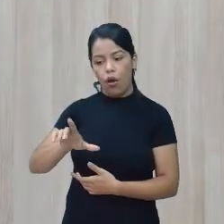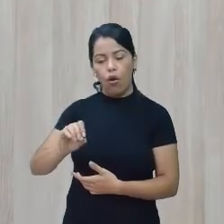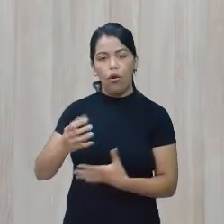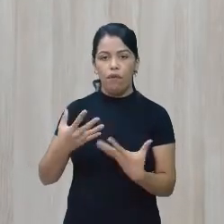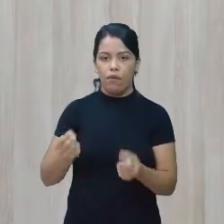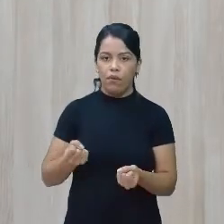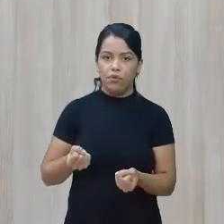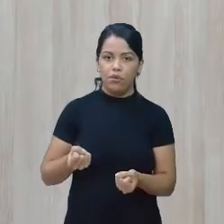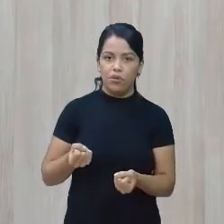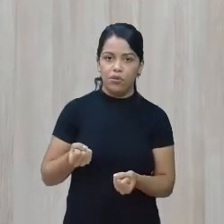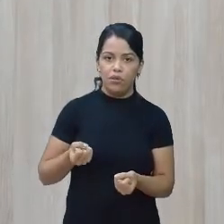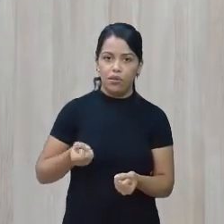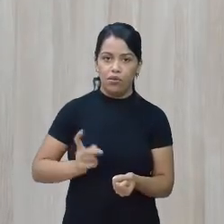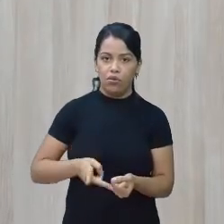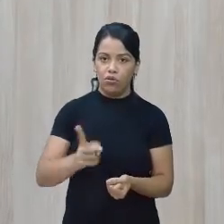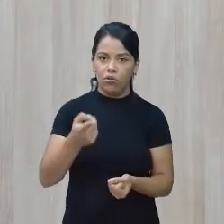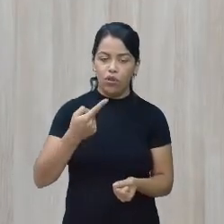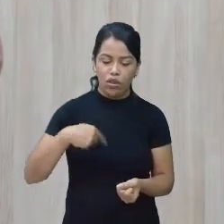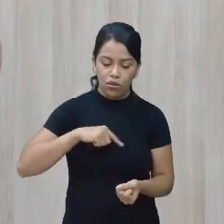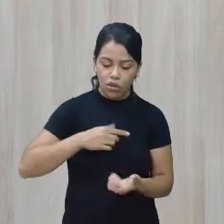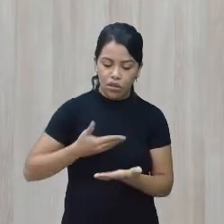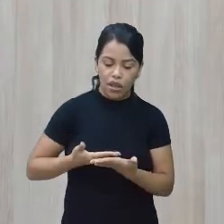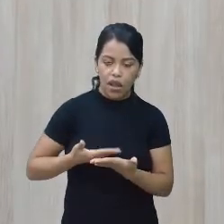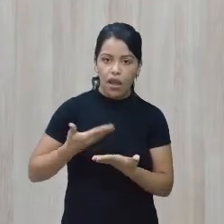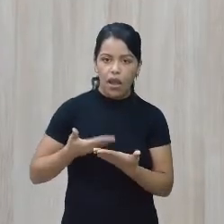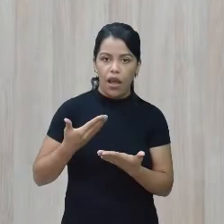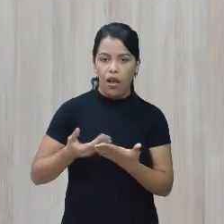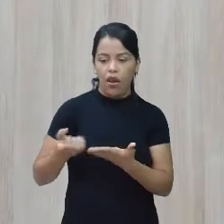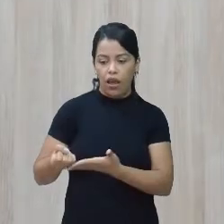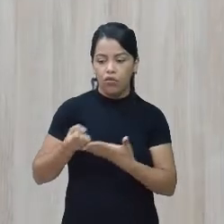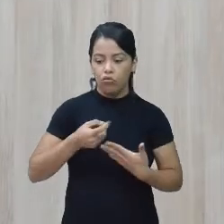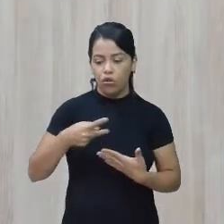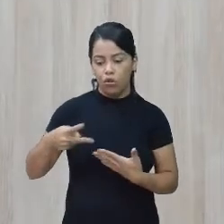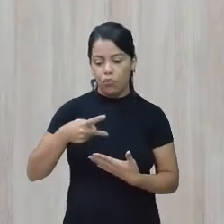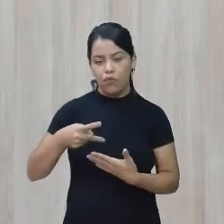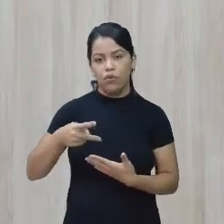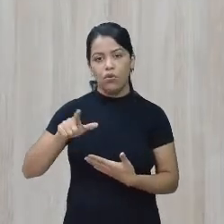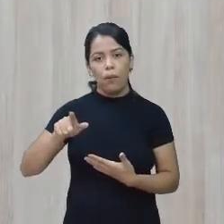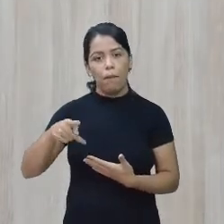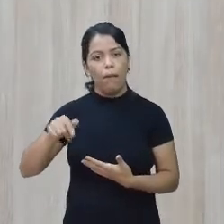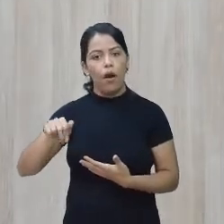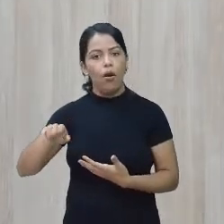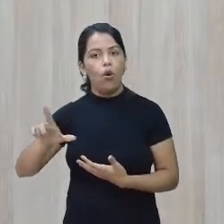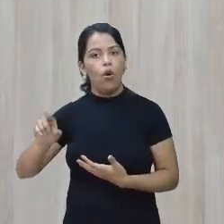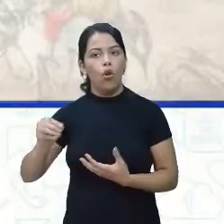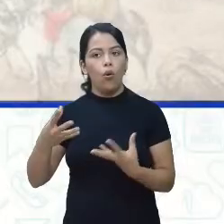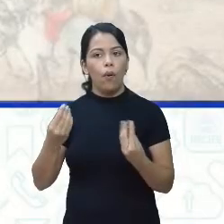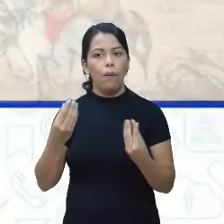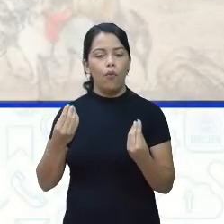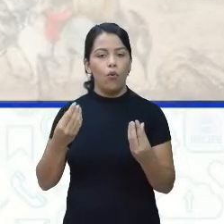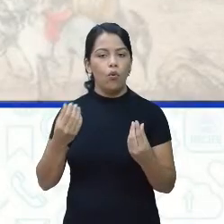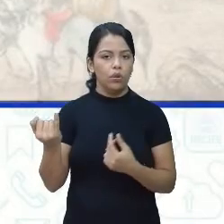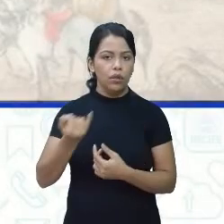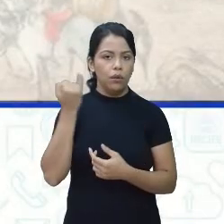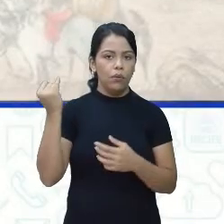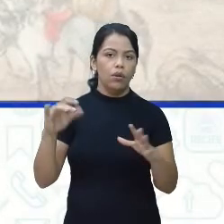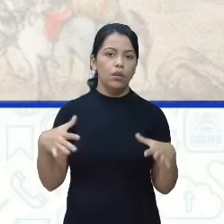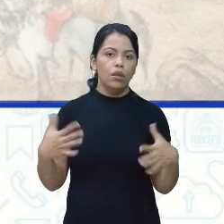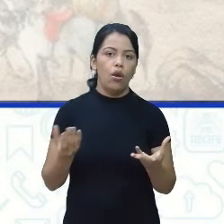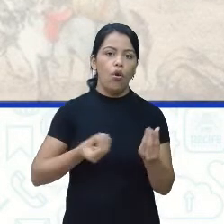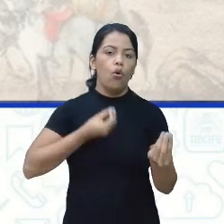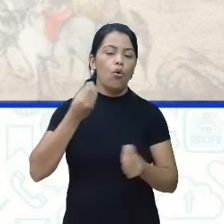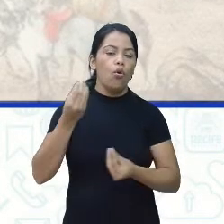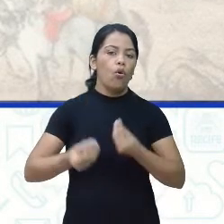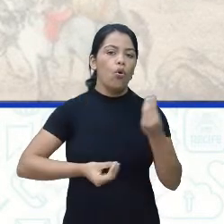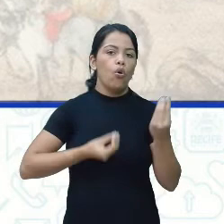nossa aula, né? A contribuição do professor Paulo foi muito importante. E aí, né, como era a escravidão nas